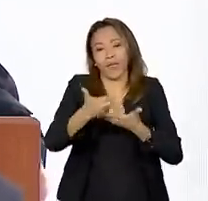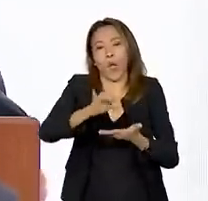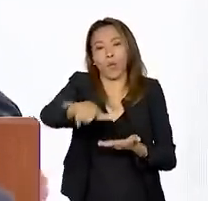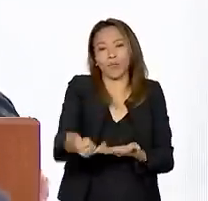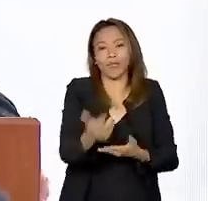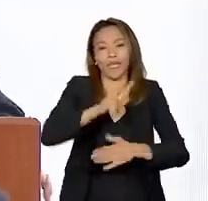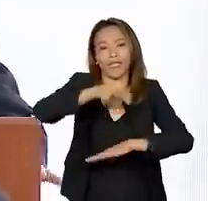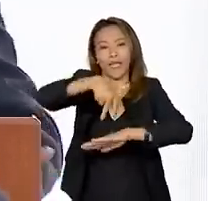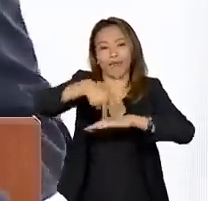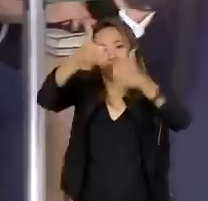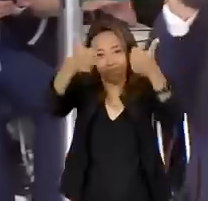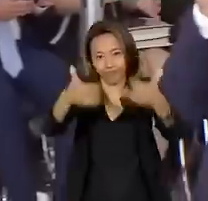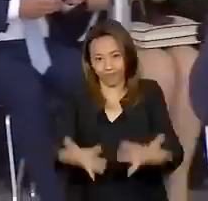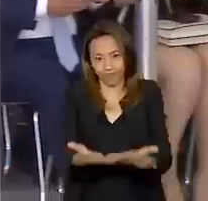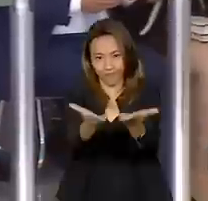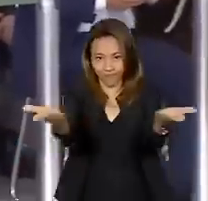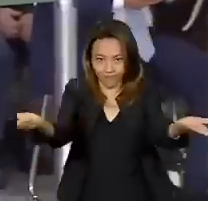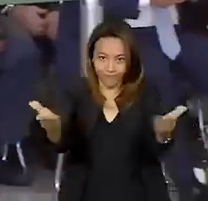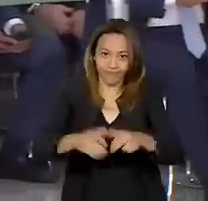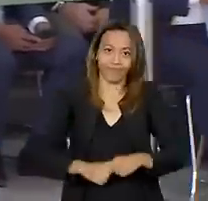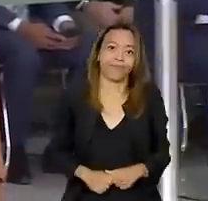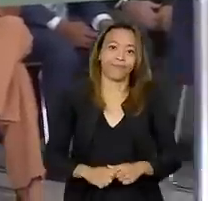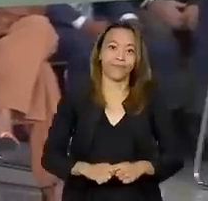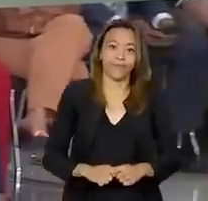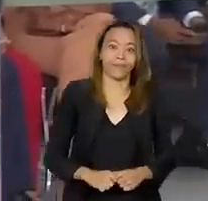estar falando aqui conosco.